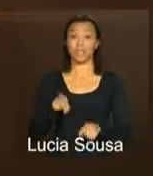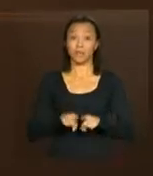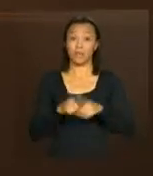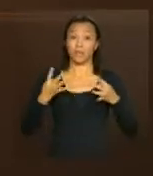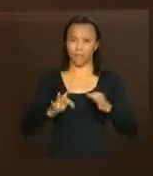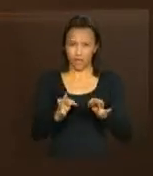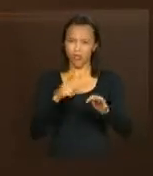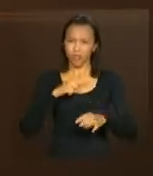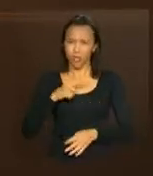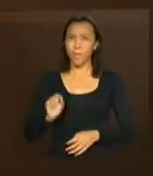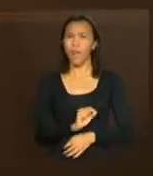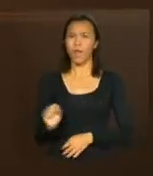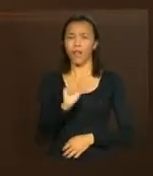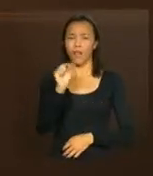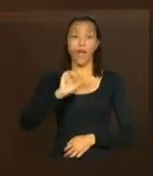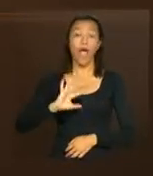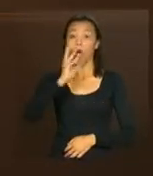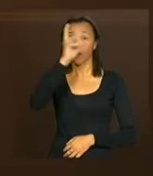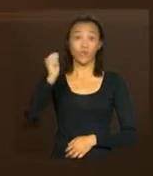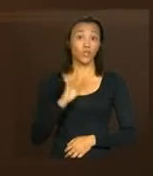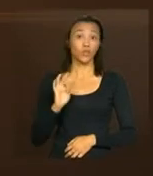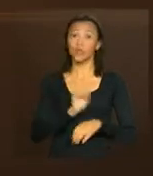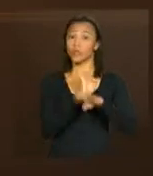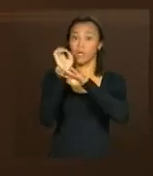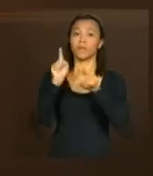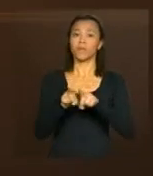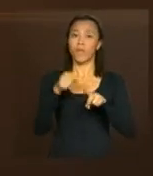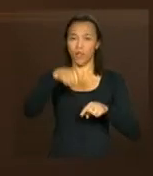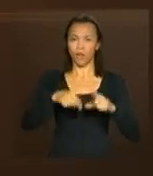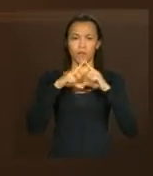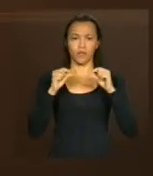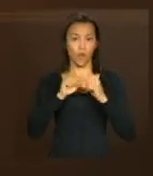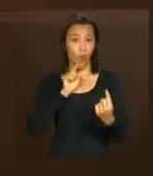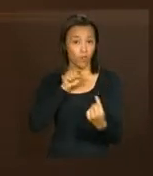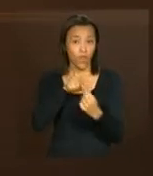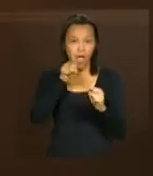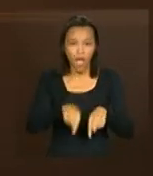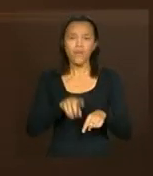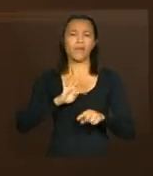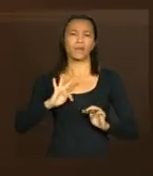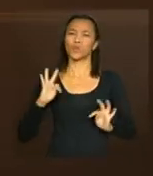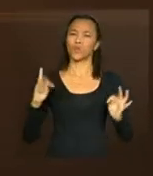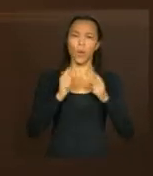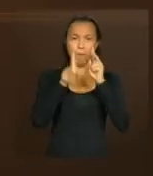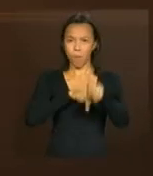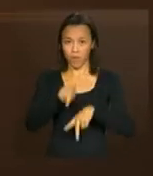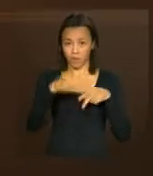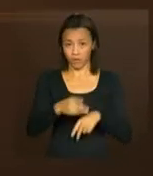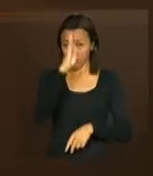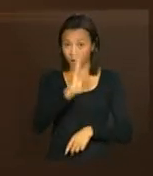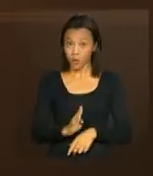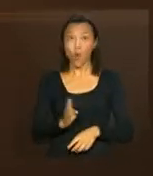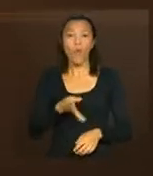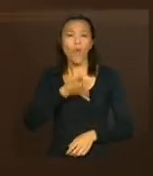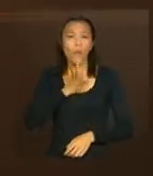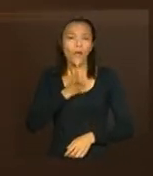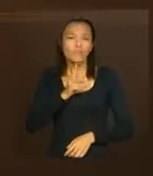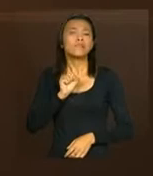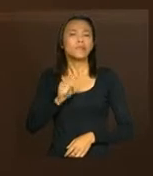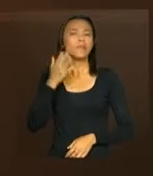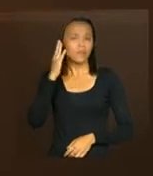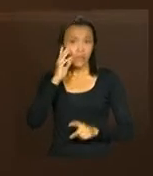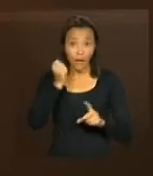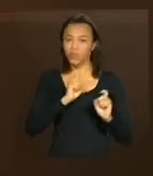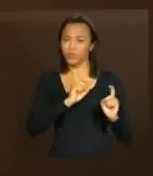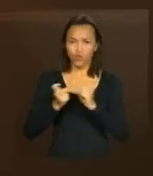tem atividades em todos os estados e no distrito federal objetivo é fazer com que a população brasileira conheça